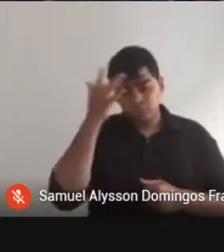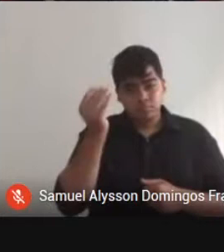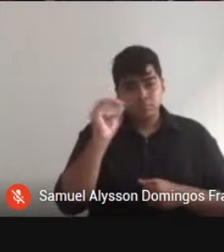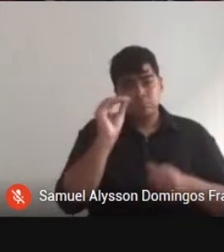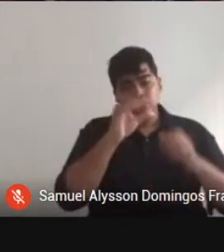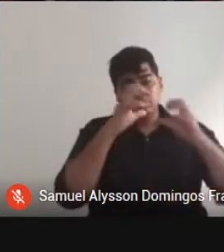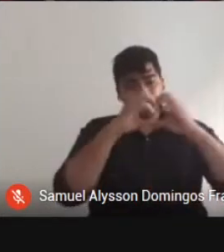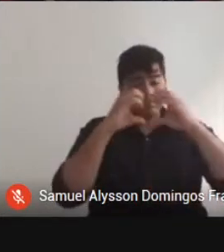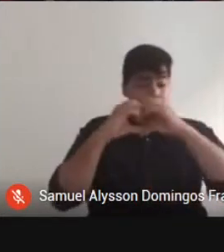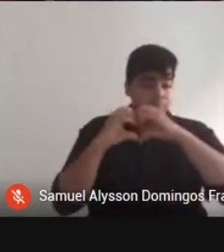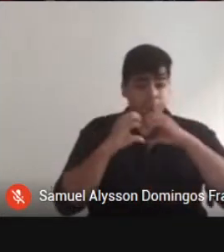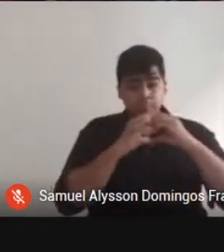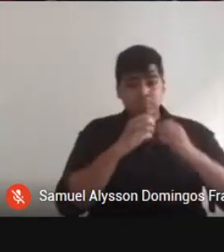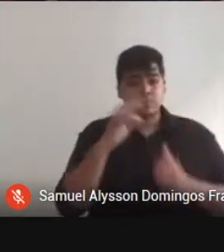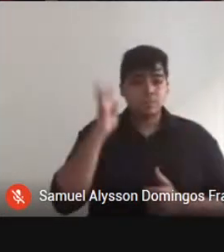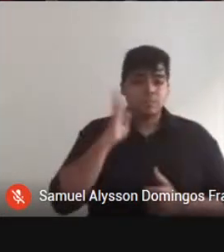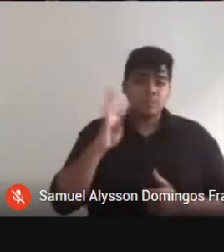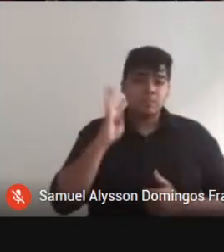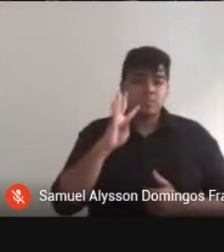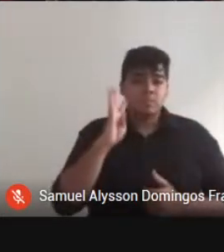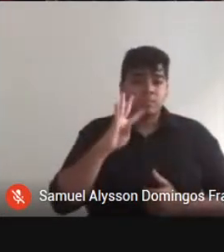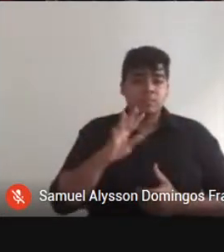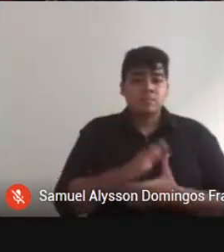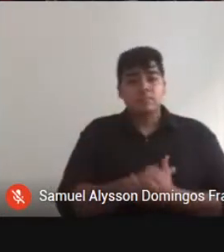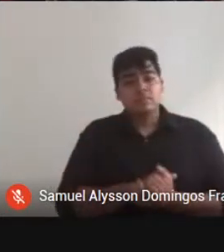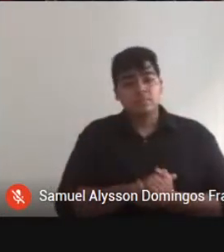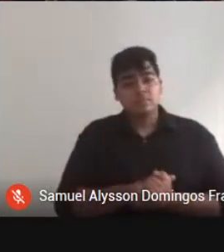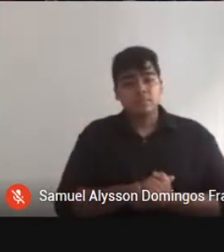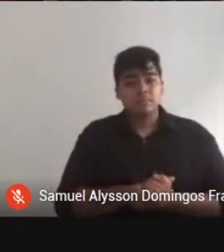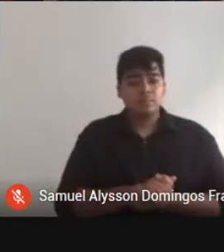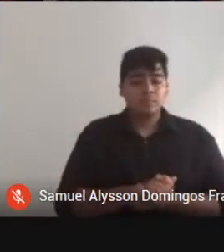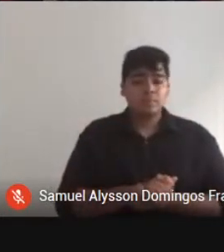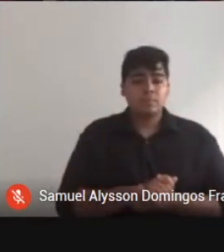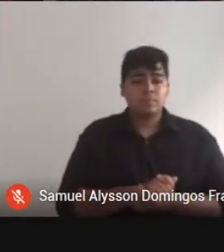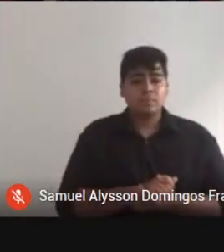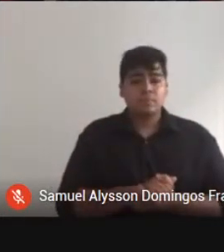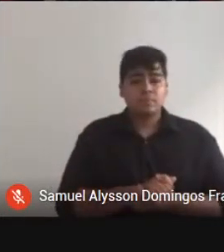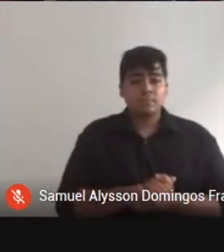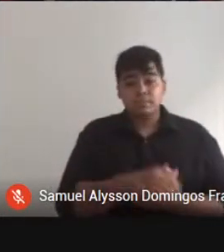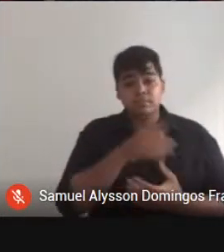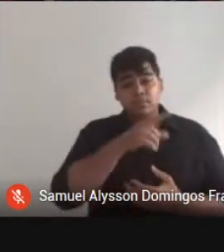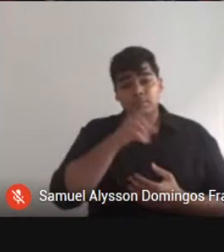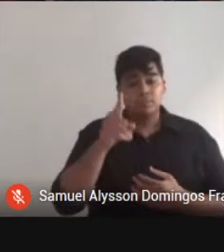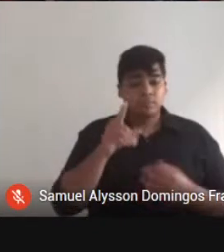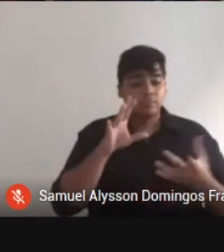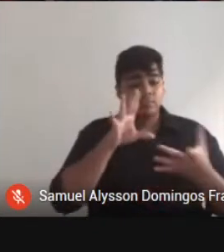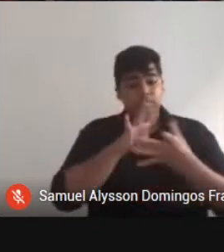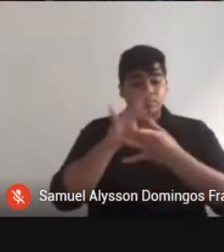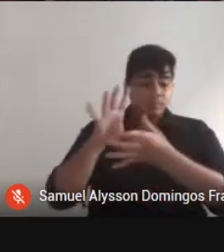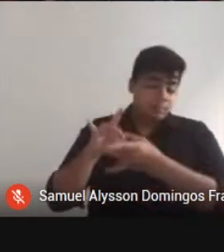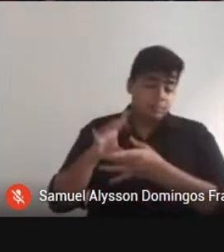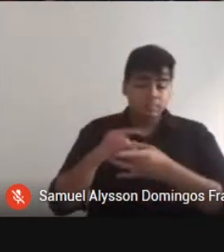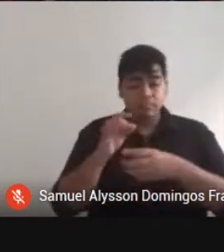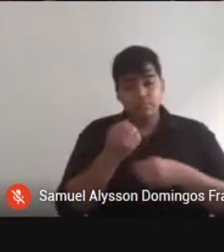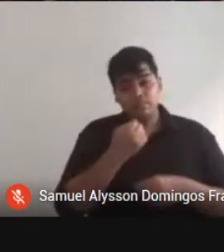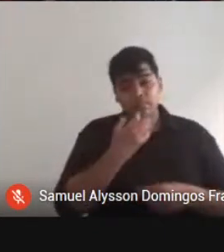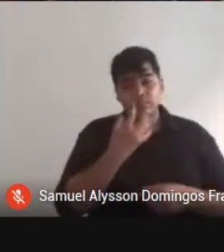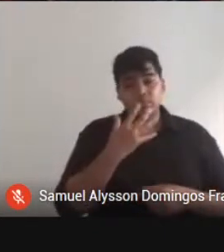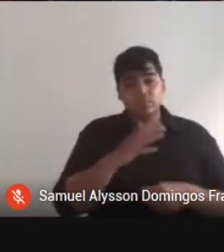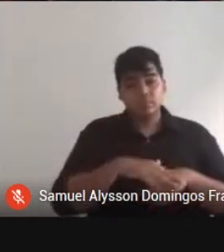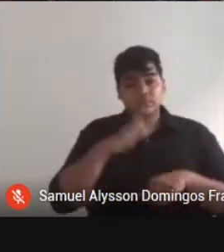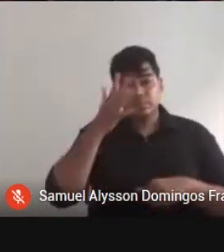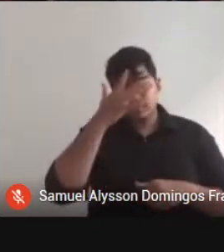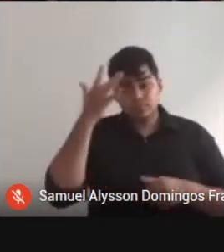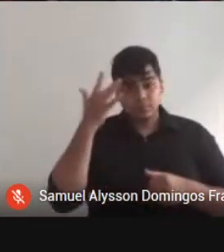disparando. Legal, né? E vamos lá, vamos se conectando. Quanto mais gente tiver, melhor, tá?